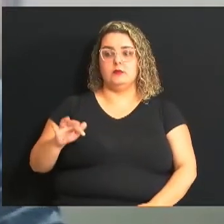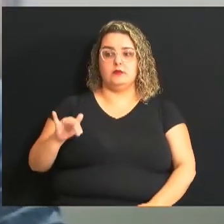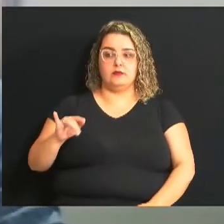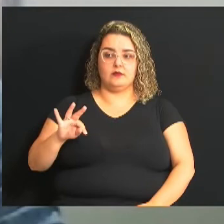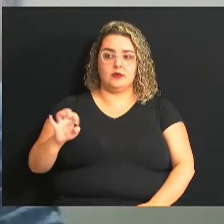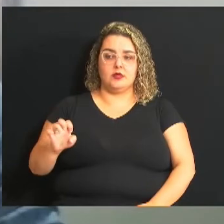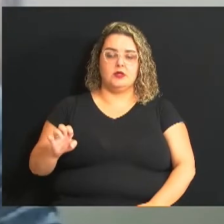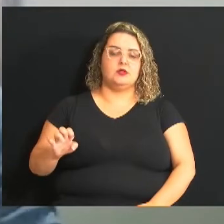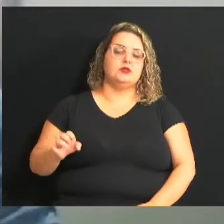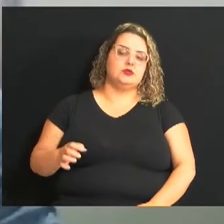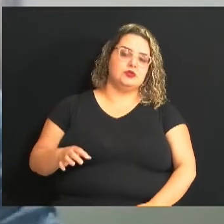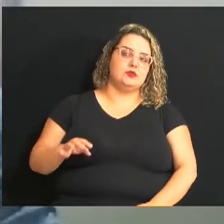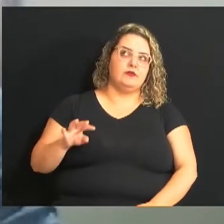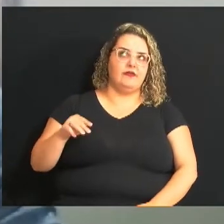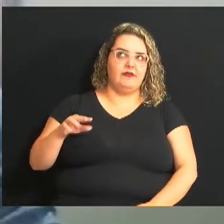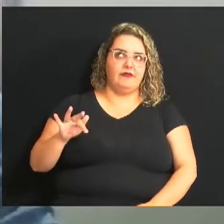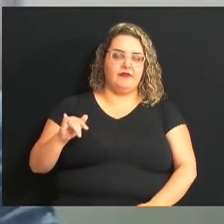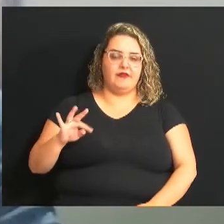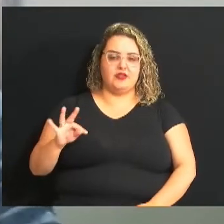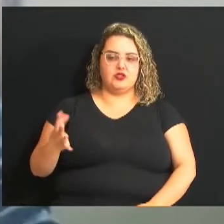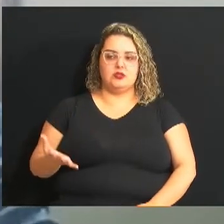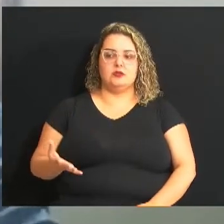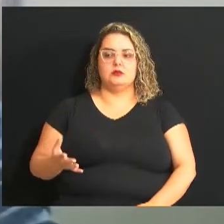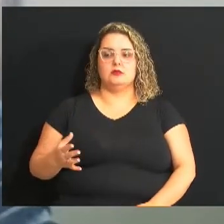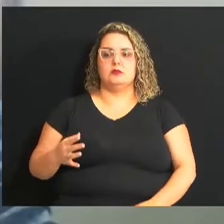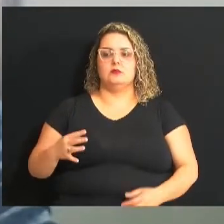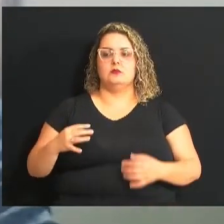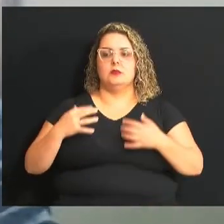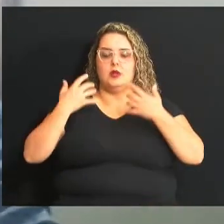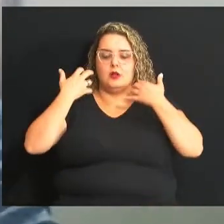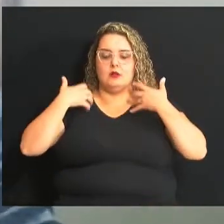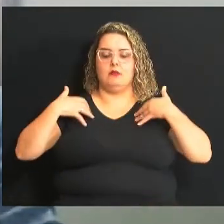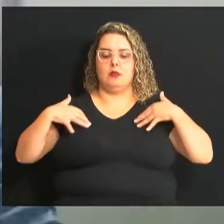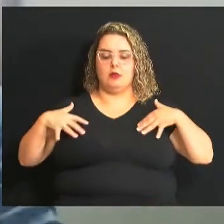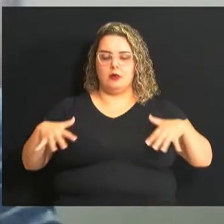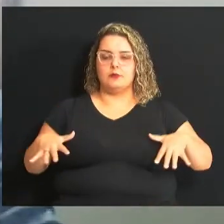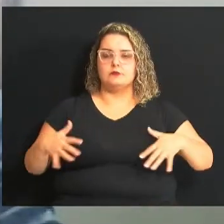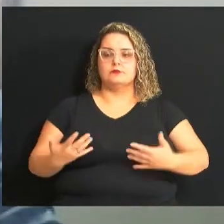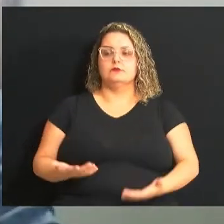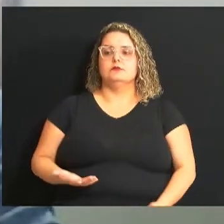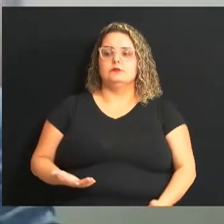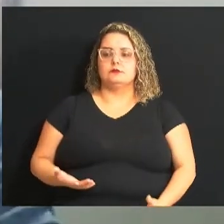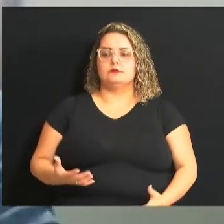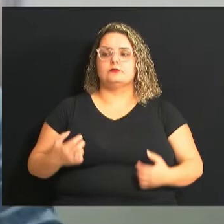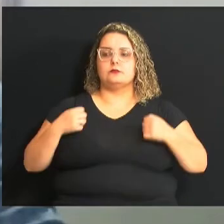é muito boa com relação ao não acúmulo de suor, né, a sudorese em si. Então, é uma roupa que seca um pouco